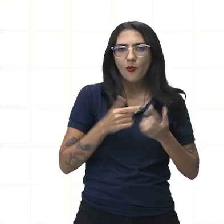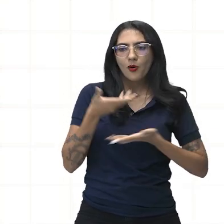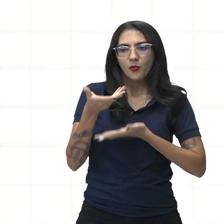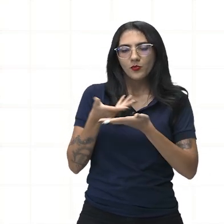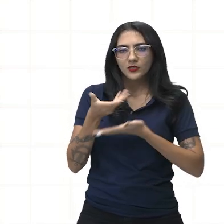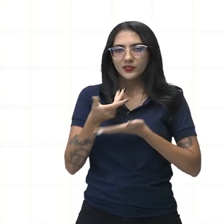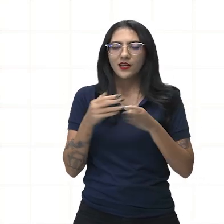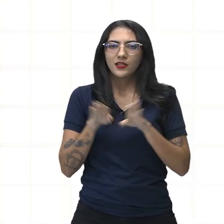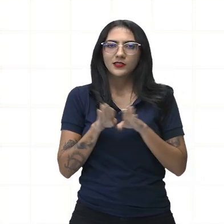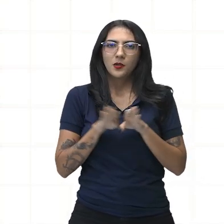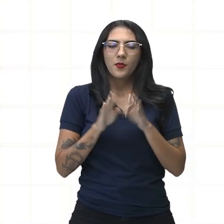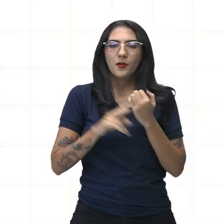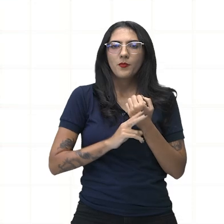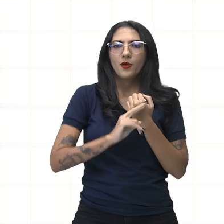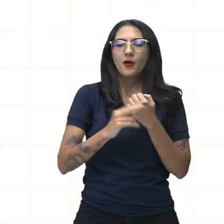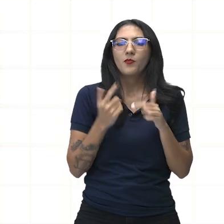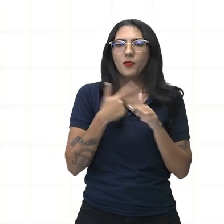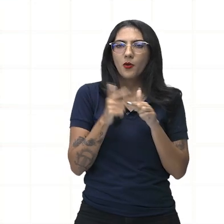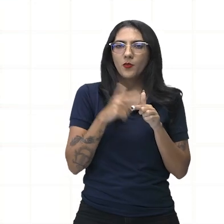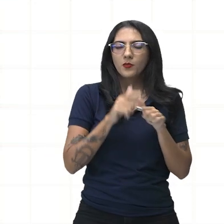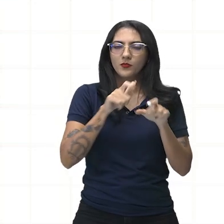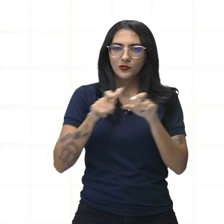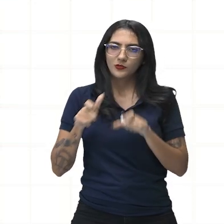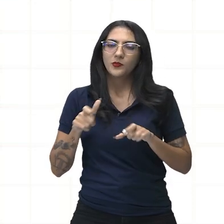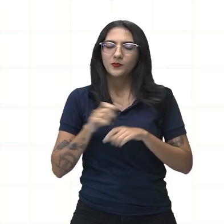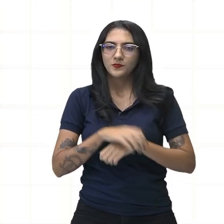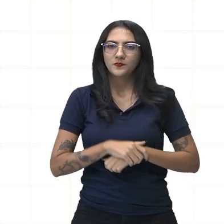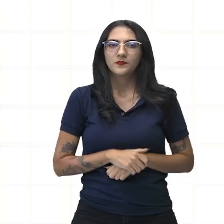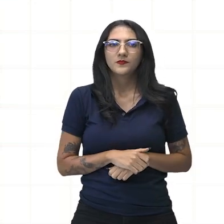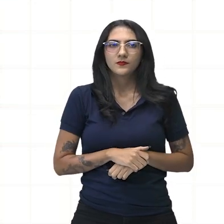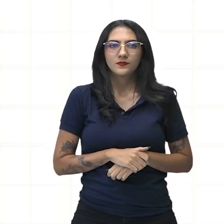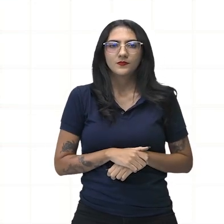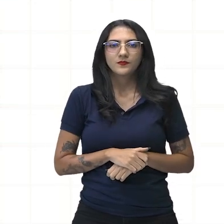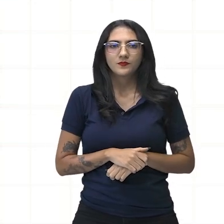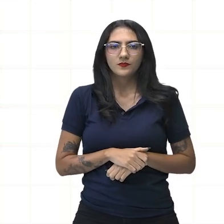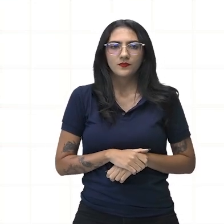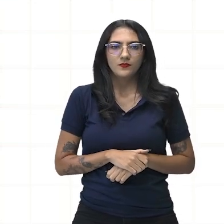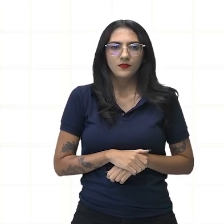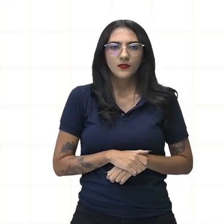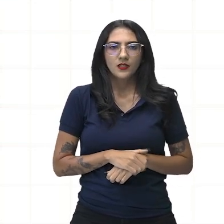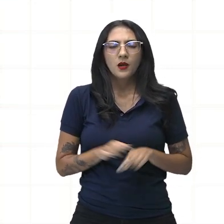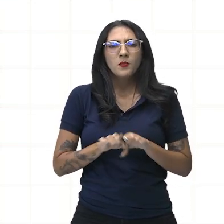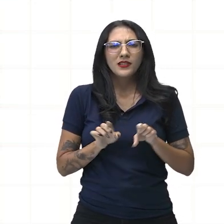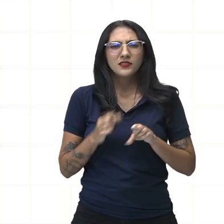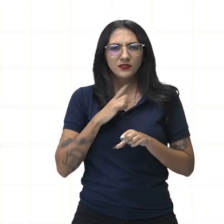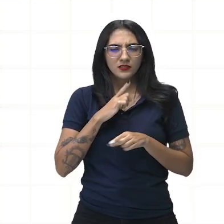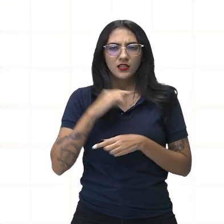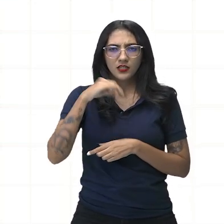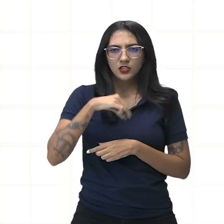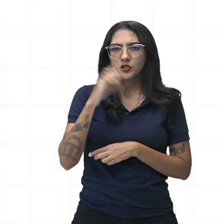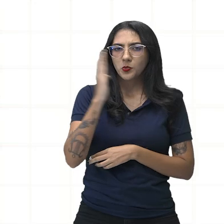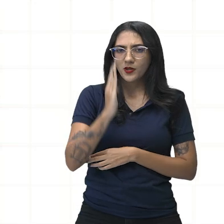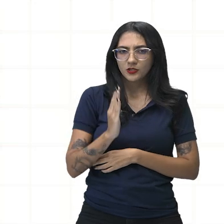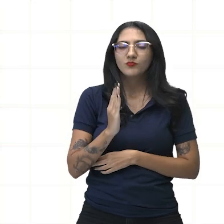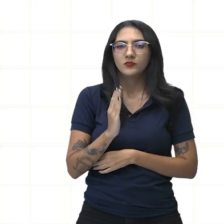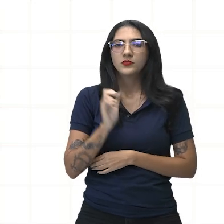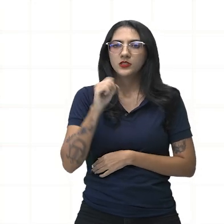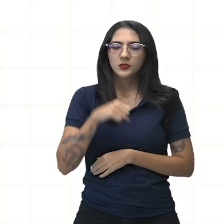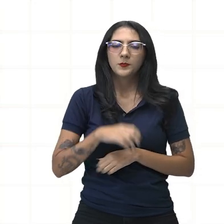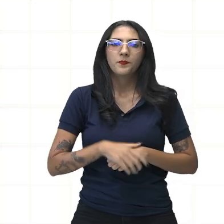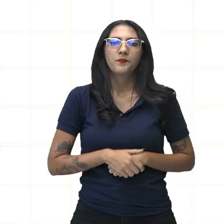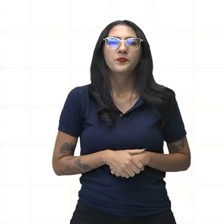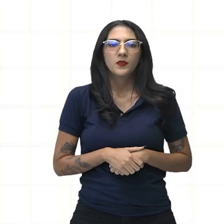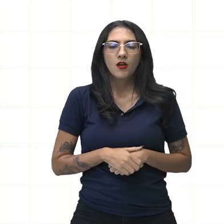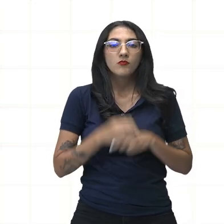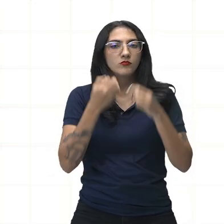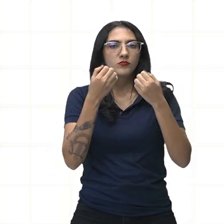prejudicando o consumidor de uma forma geral. Professor, temos transnacionais aqui no Brasil? Temos, e eu vou citar para